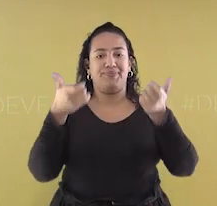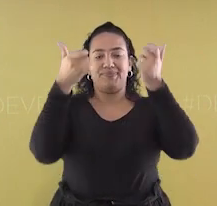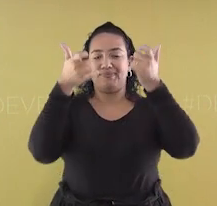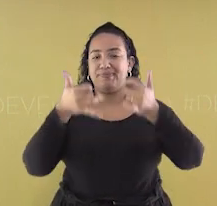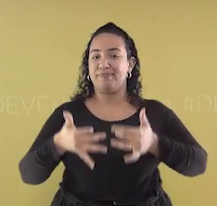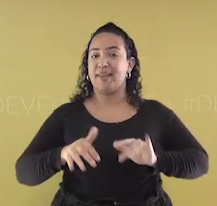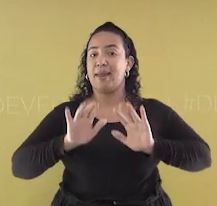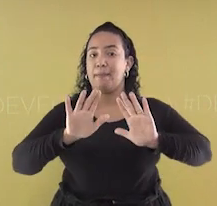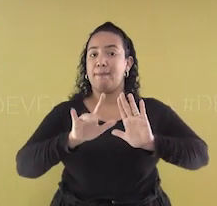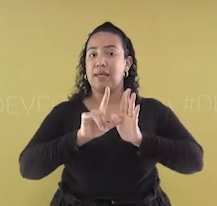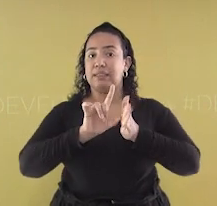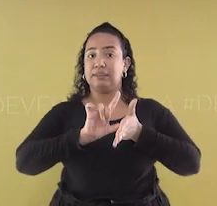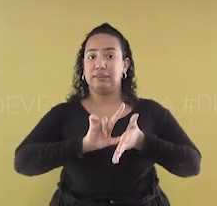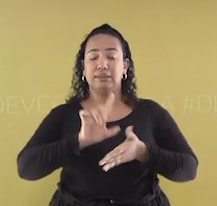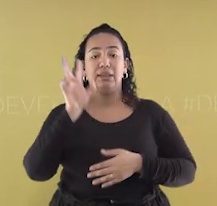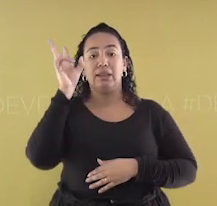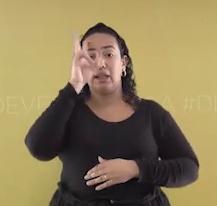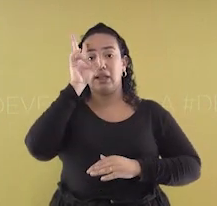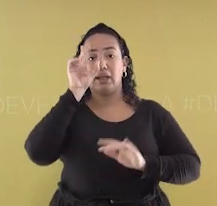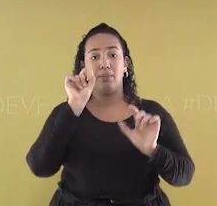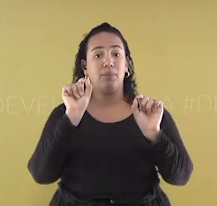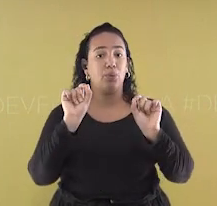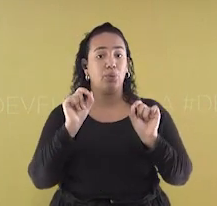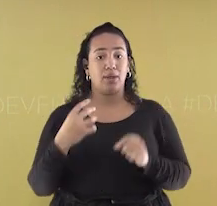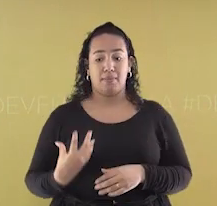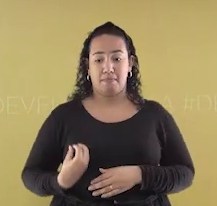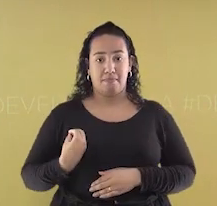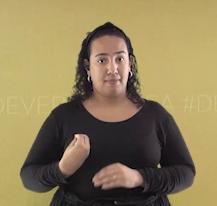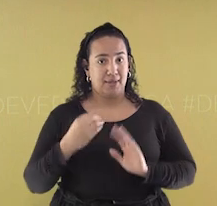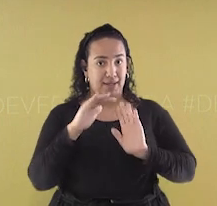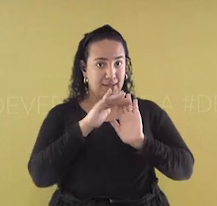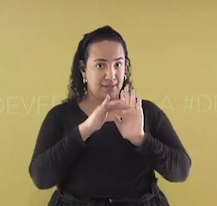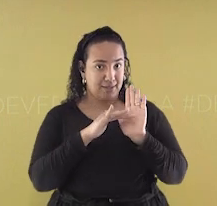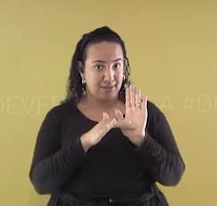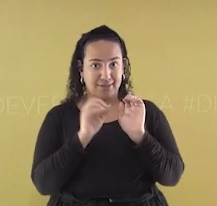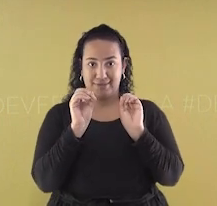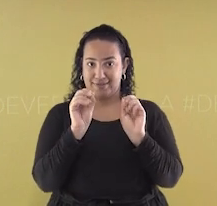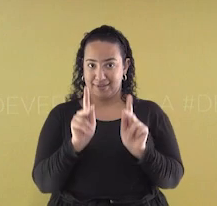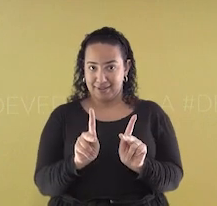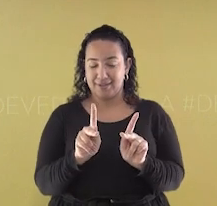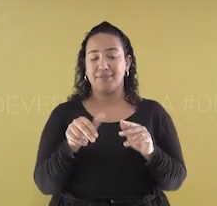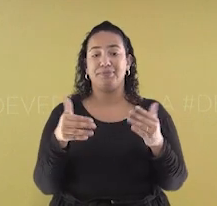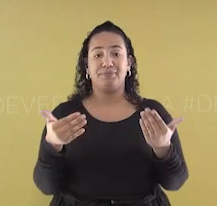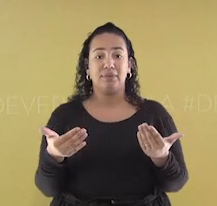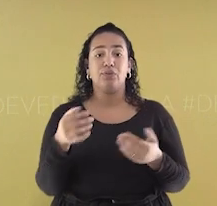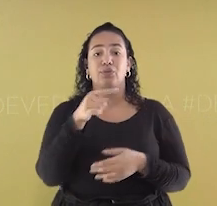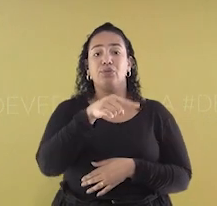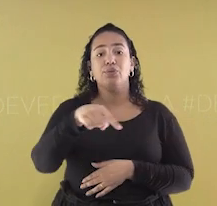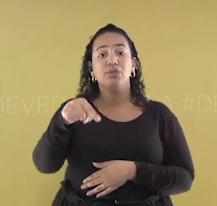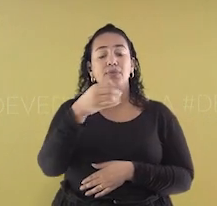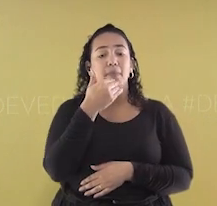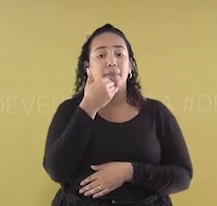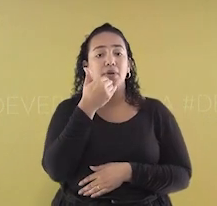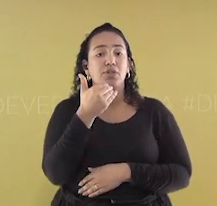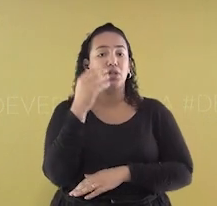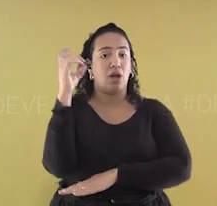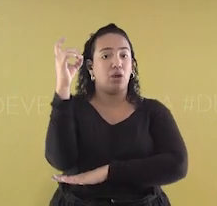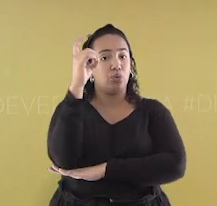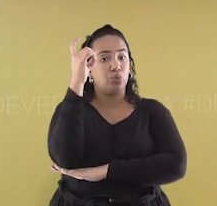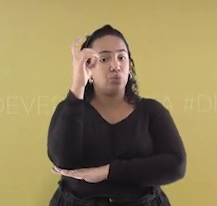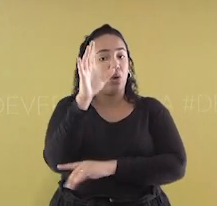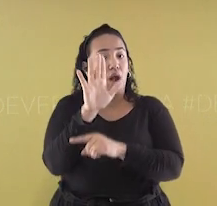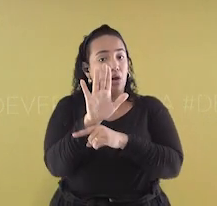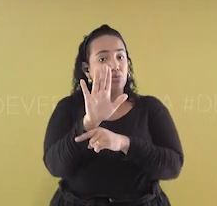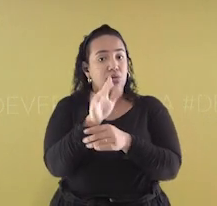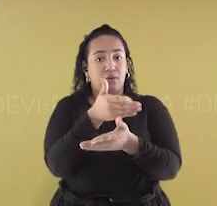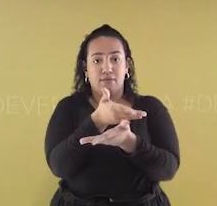muito mais. Mas antes, lembre-se de marcar a sua presença na nossa aula, ok? Para isso, é só você ou alguém que esteja aí